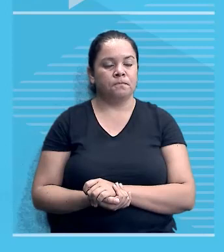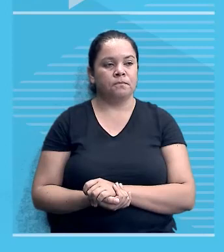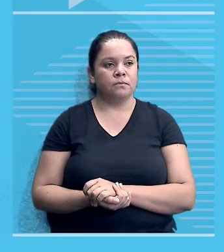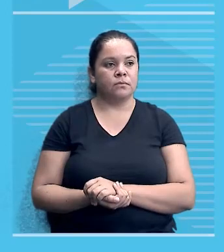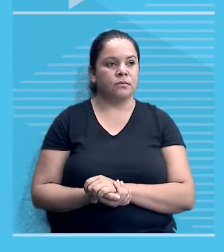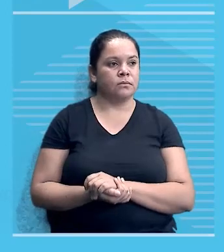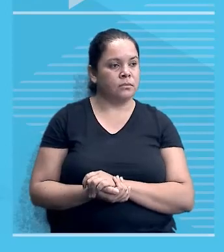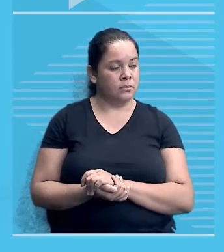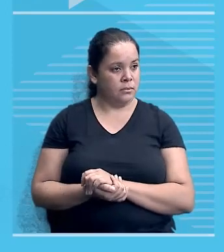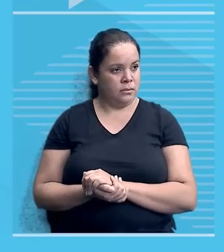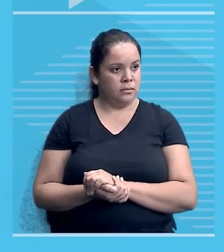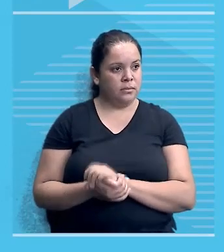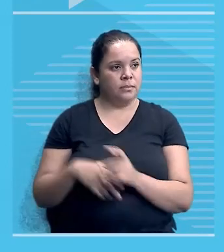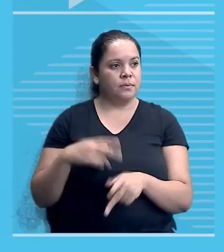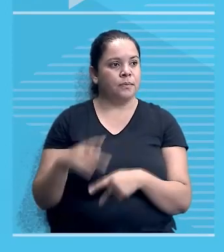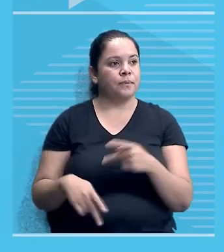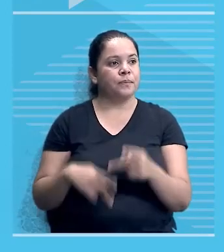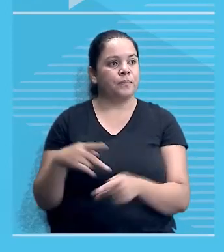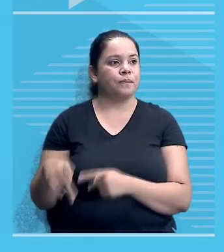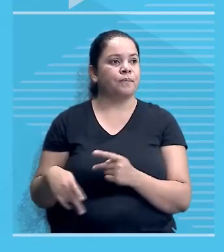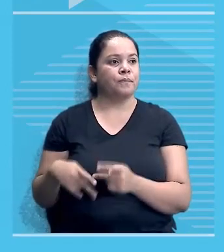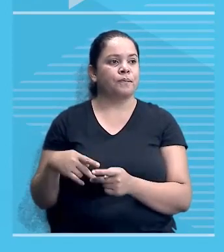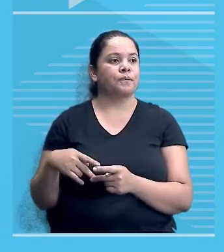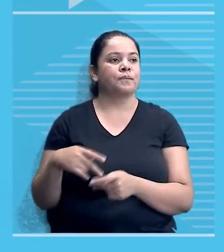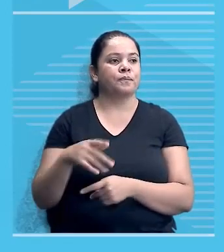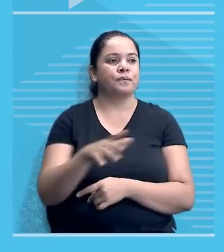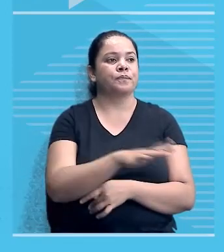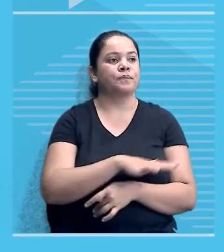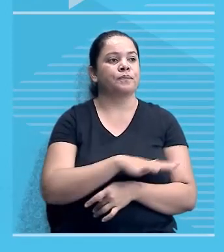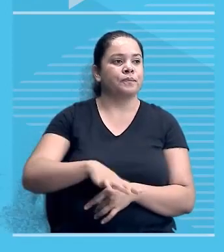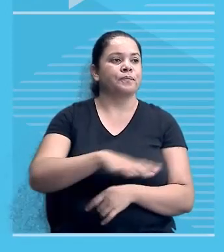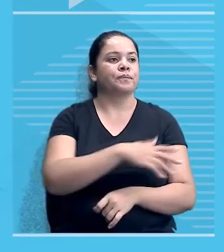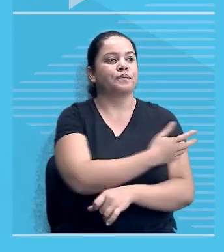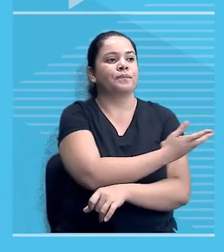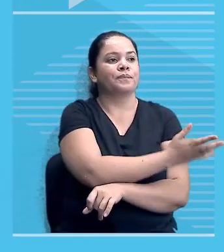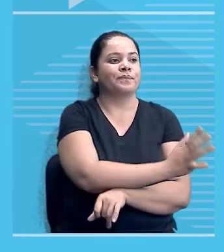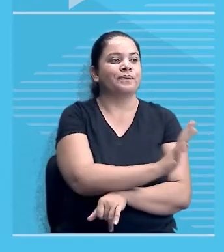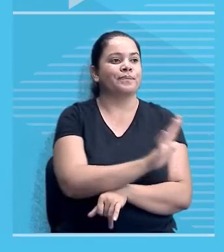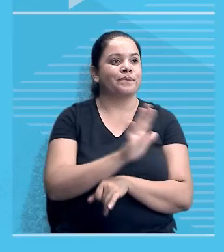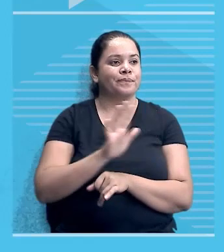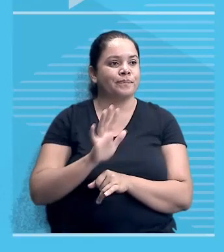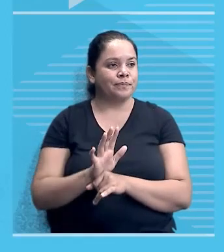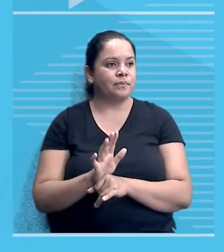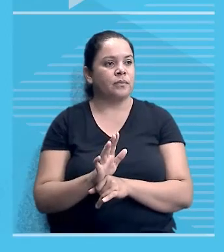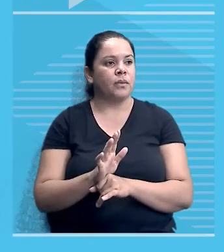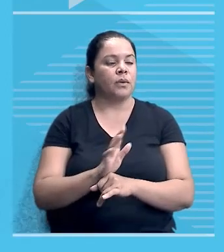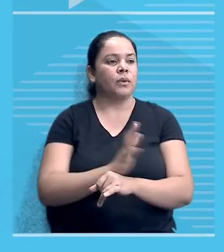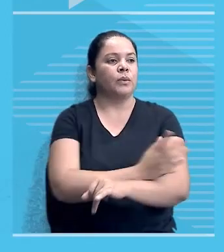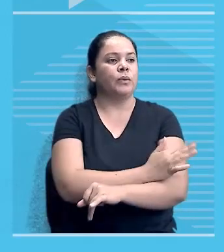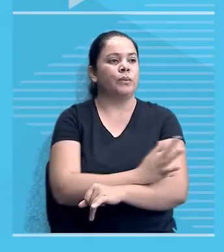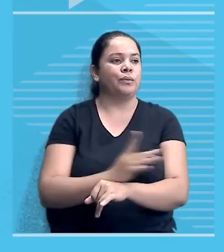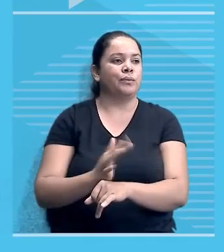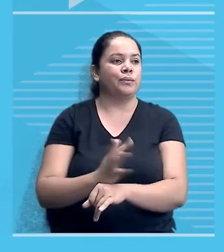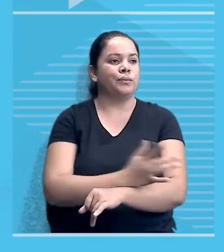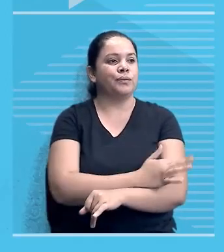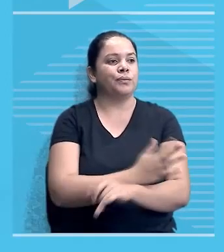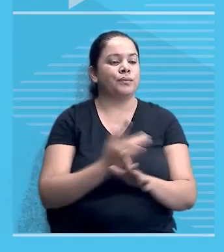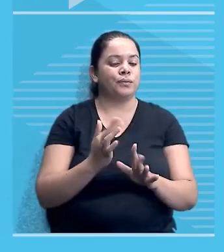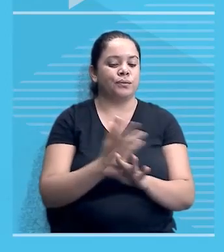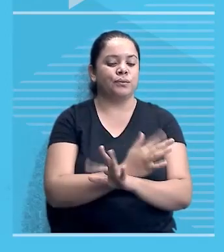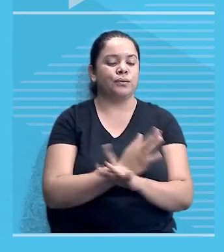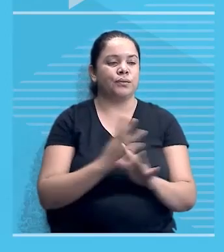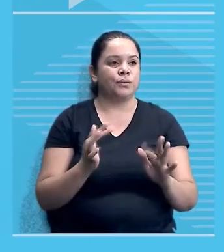muitas cidades e a população da zona urbana Ou seja a população urbanizada né é muito maior